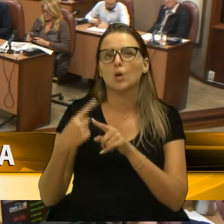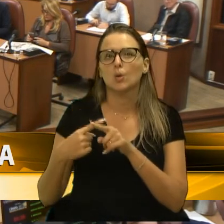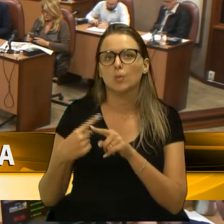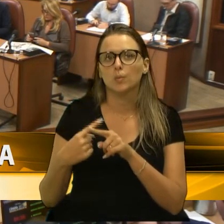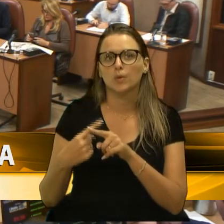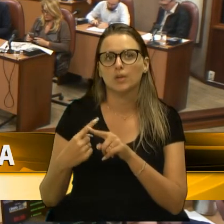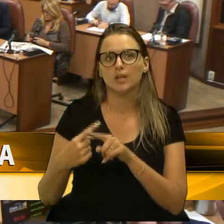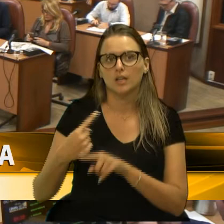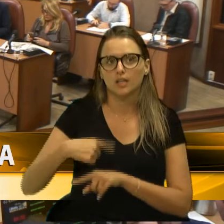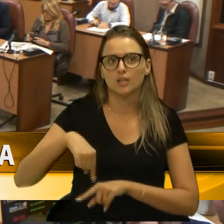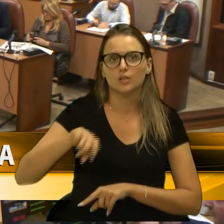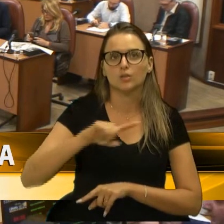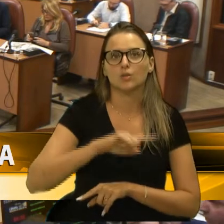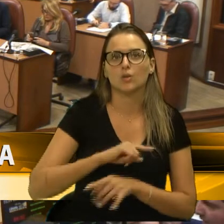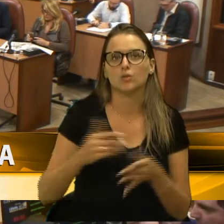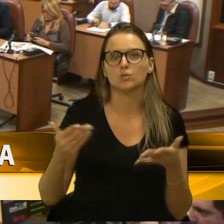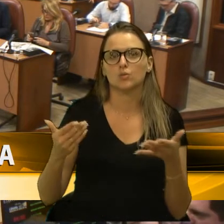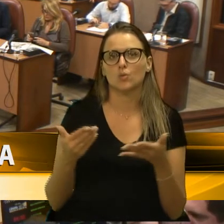nossa existência.